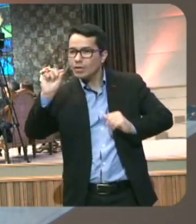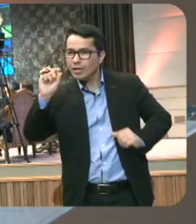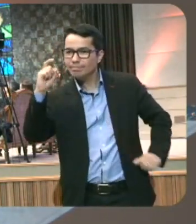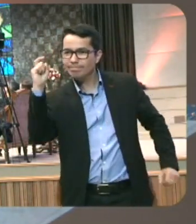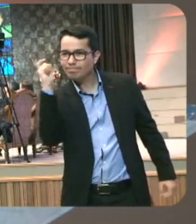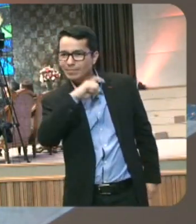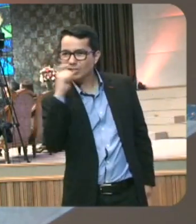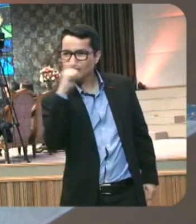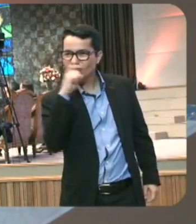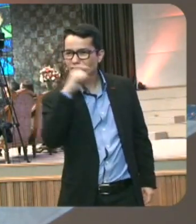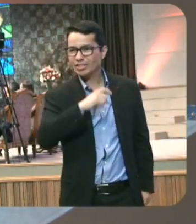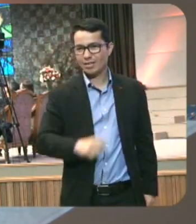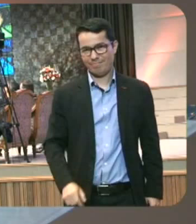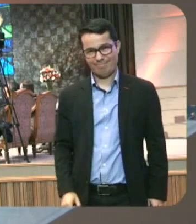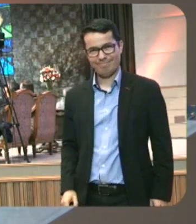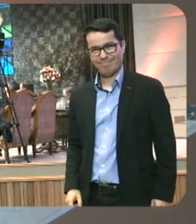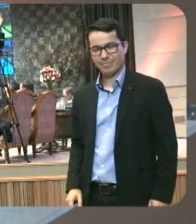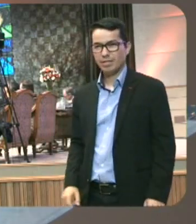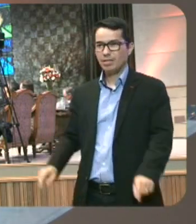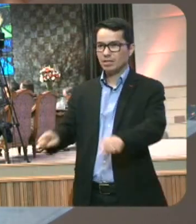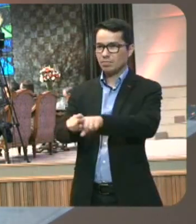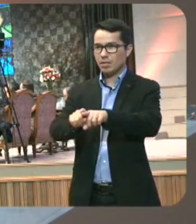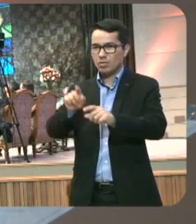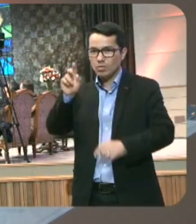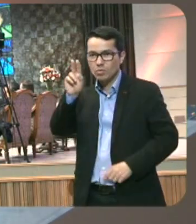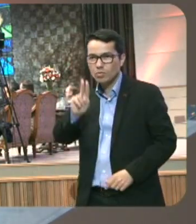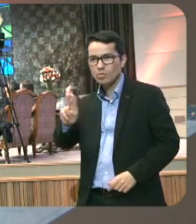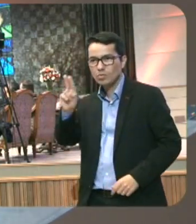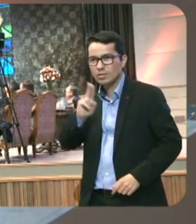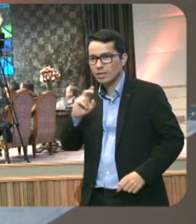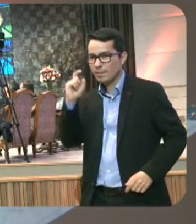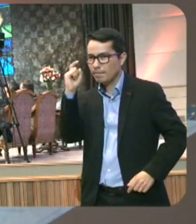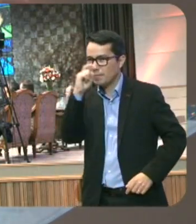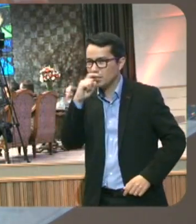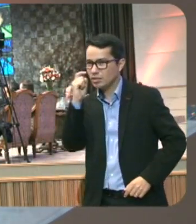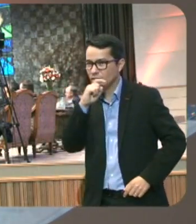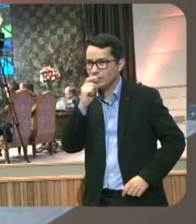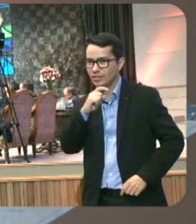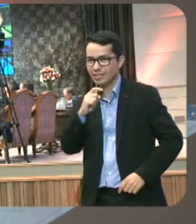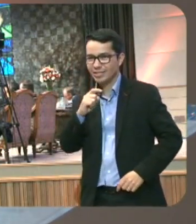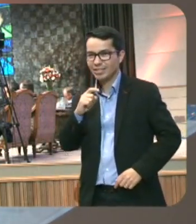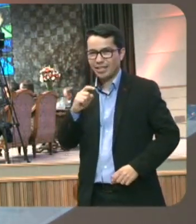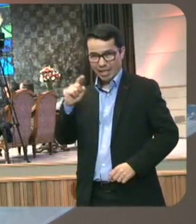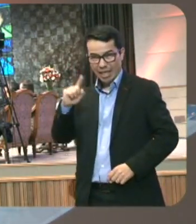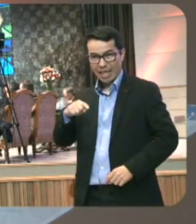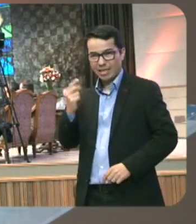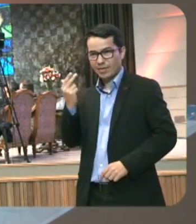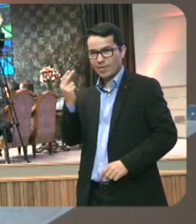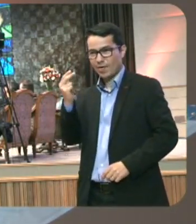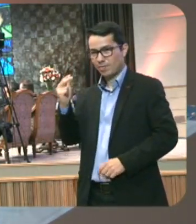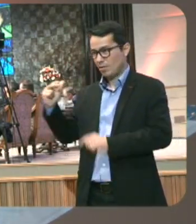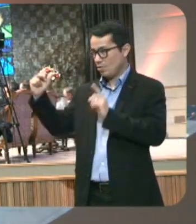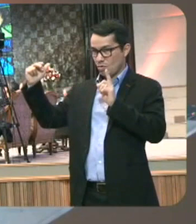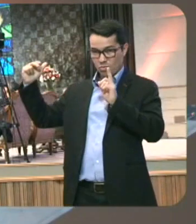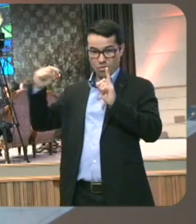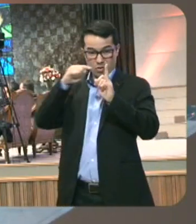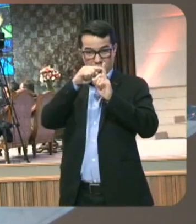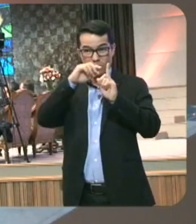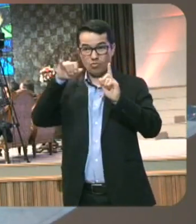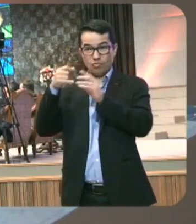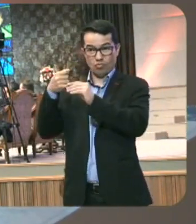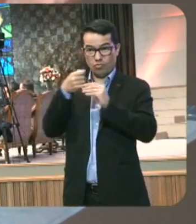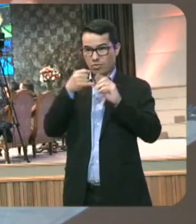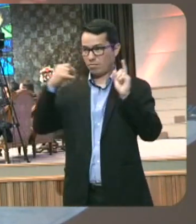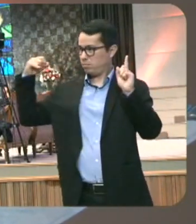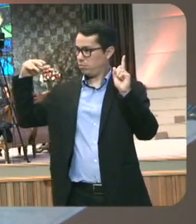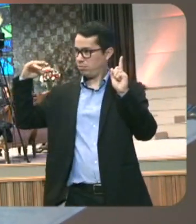ele usa mentiras religiosas. Ele mexeu com a cobiça dos líderes do povo, quando ele disse: